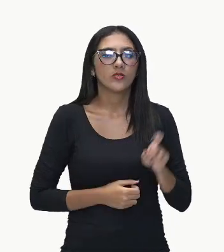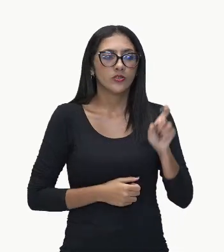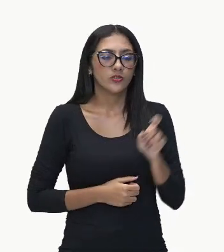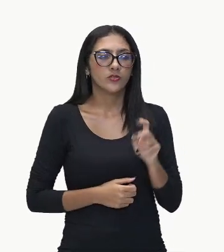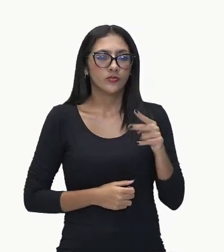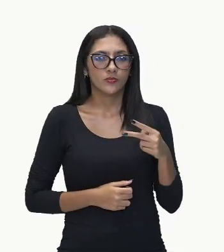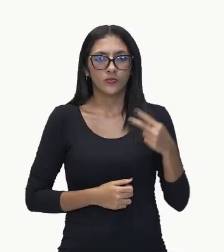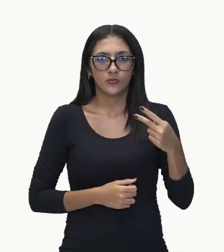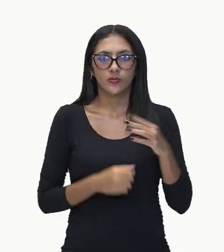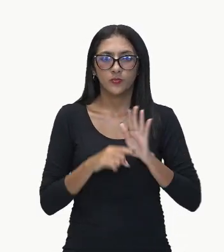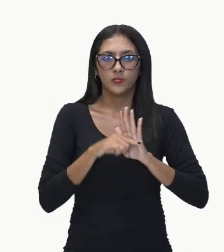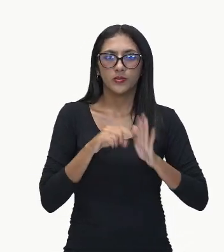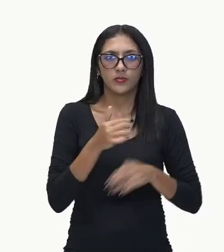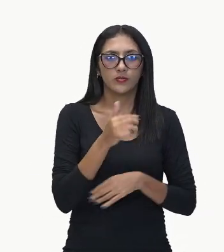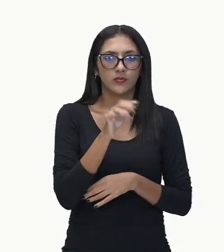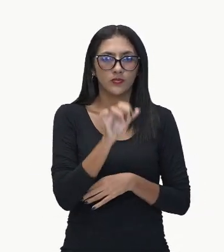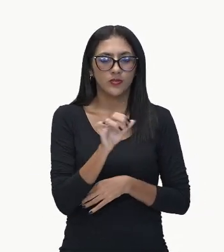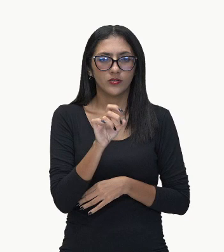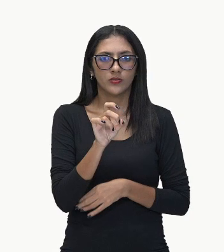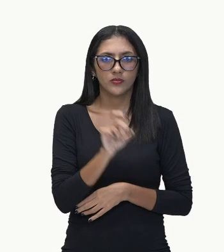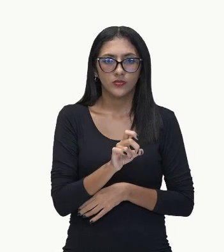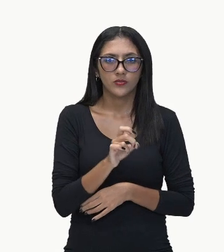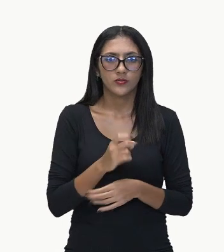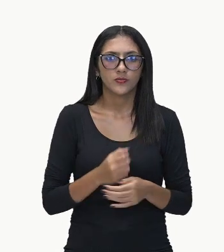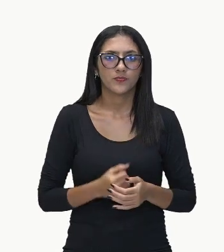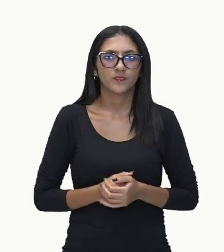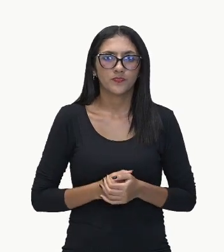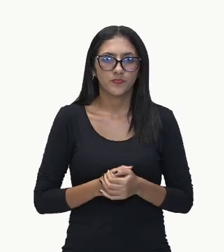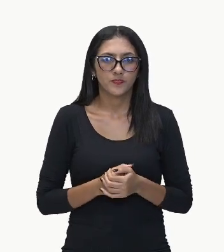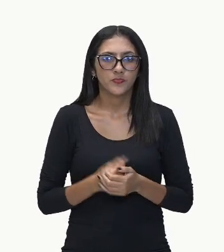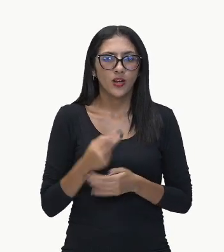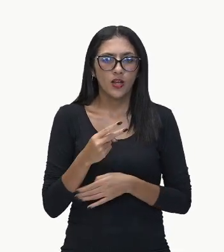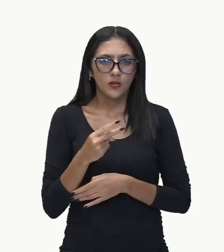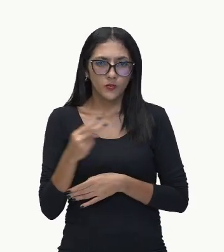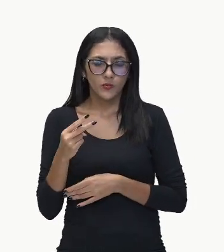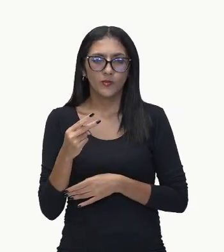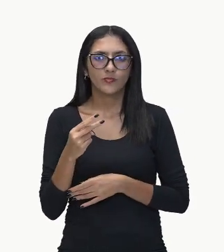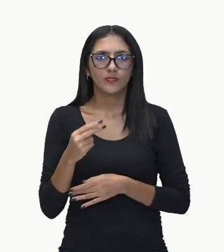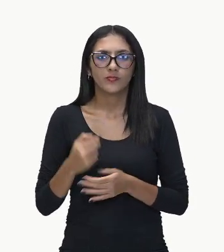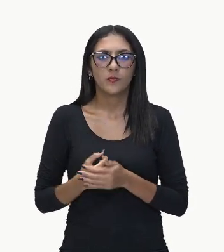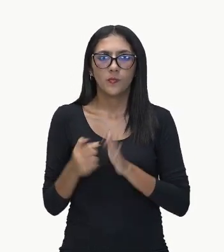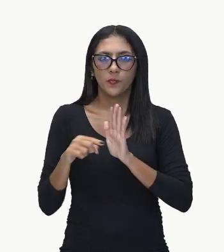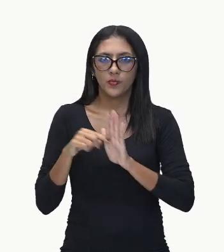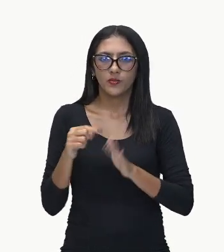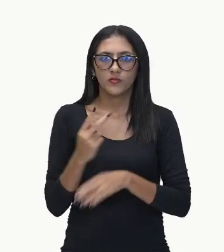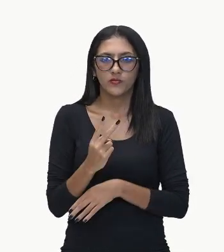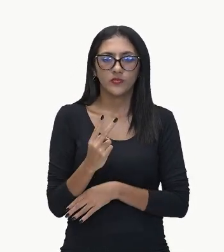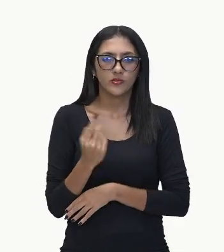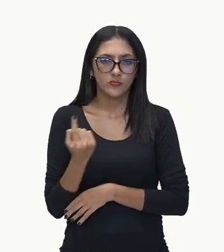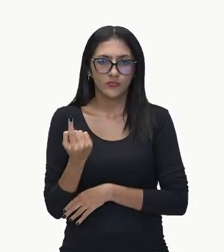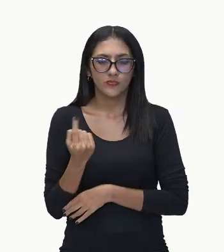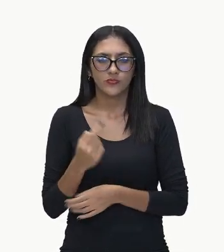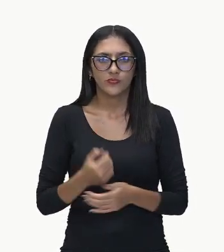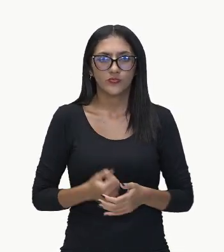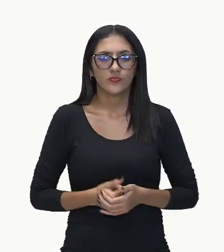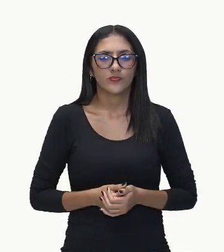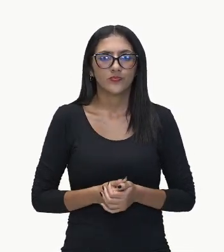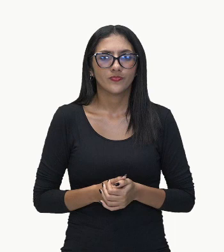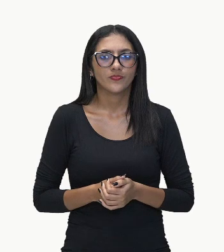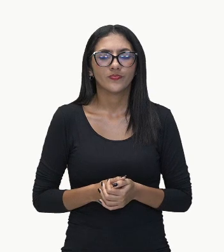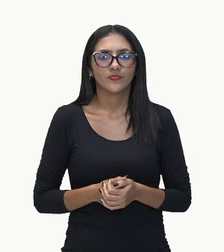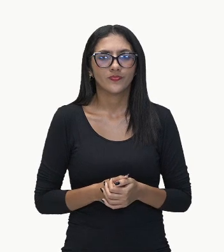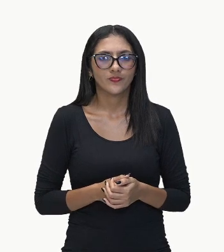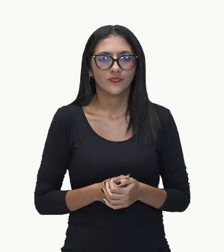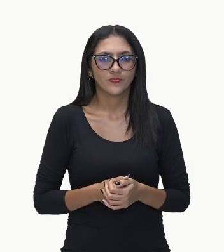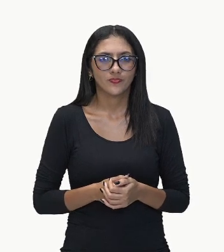- 10x igual a men 21 beleza e aí nós